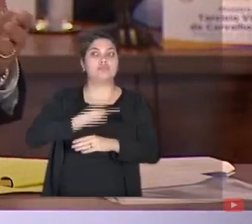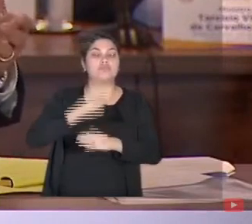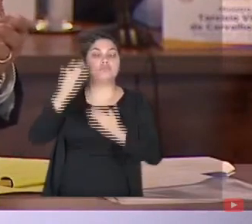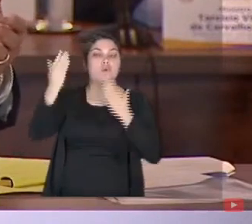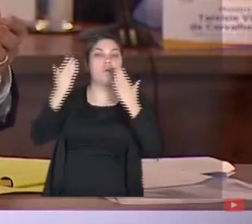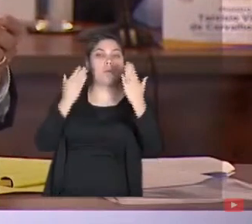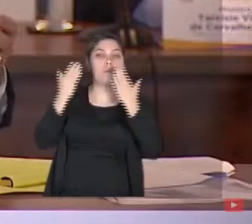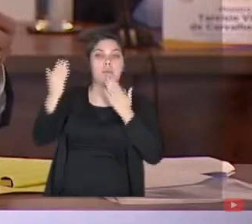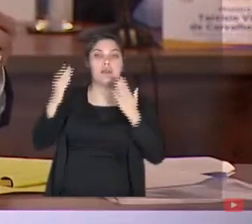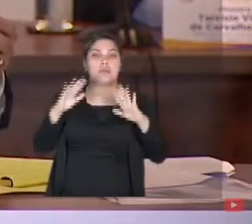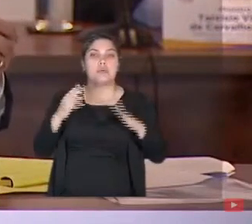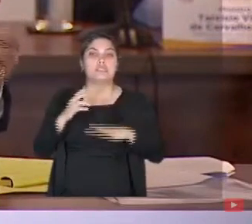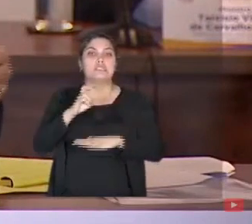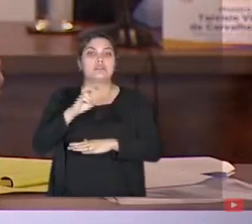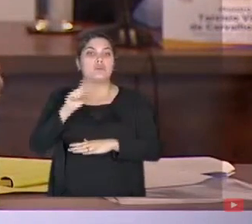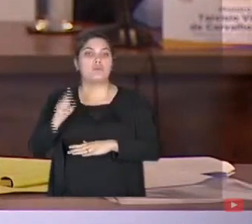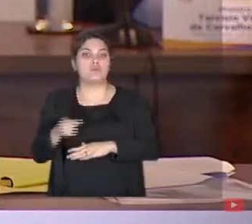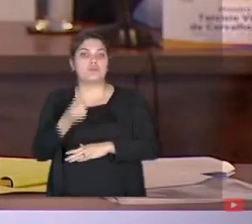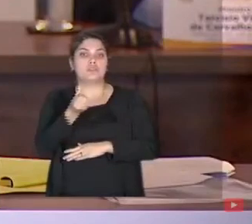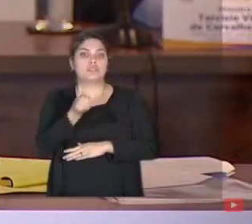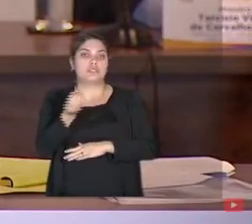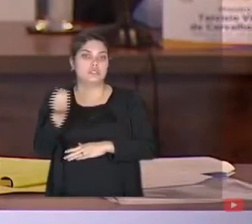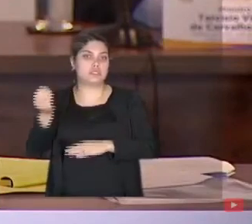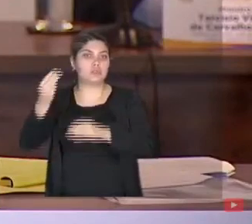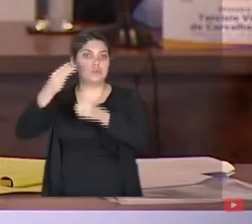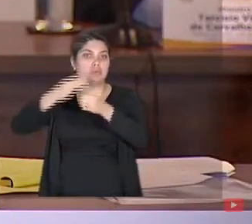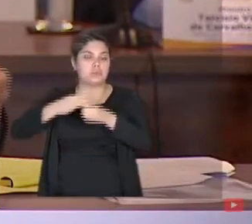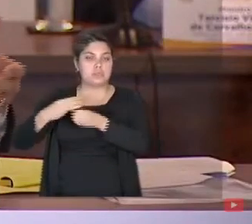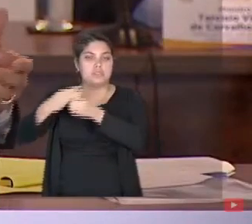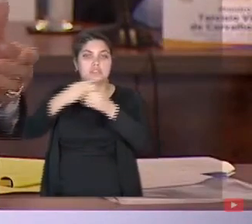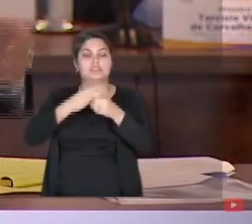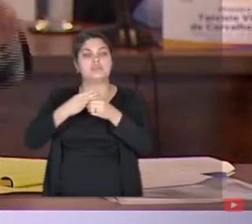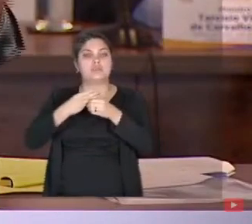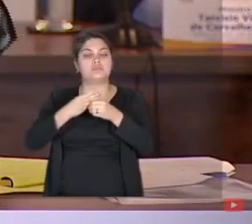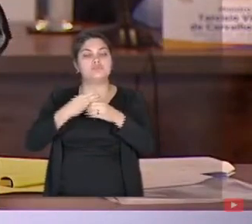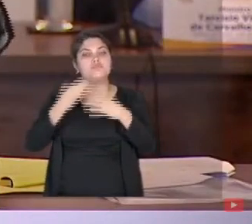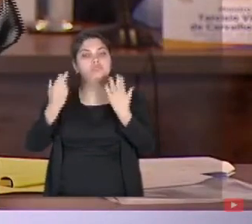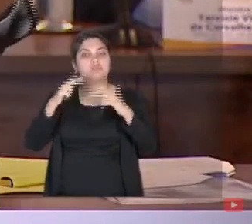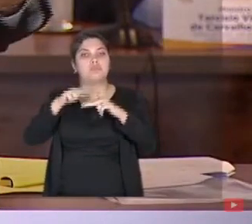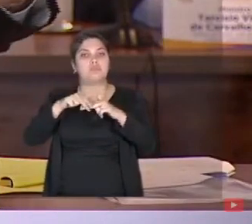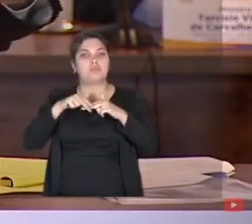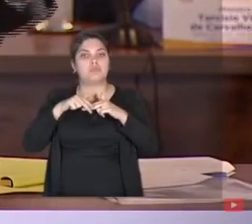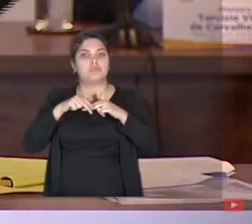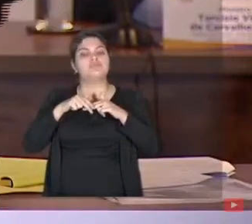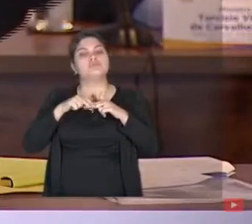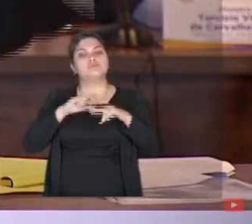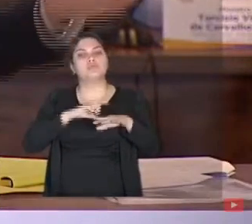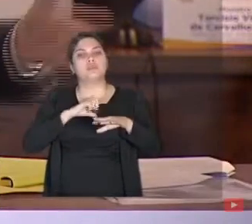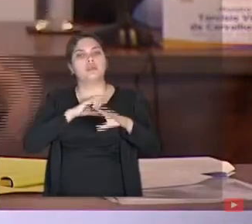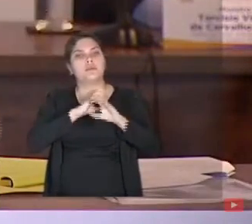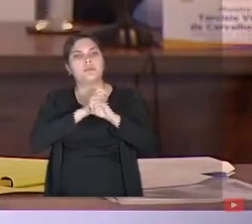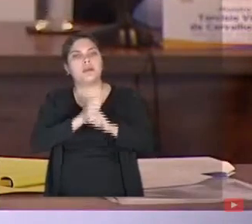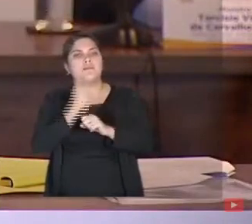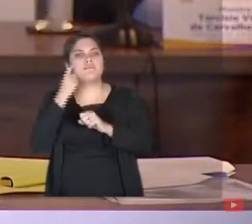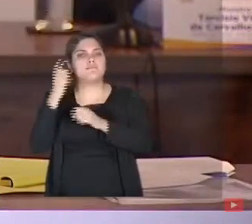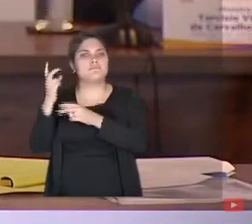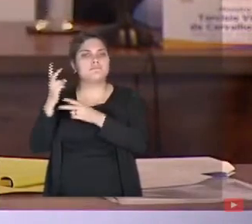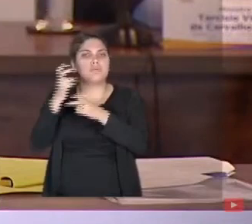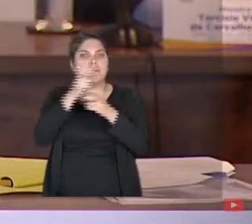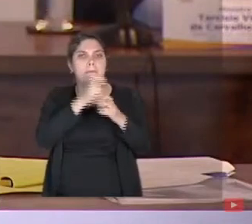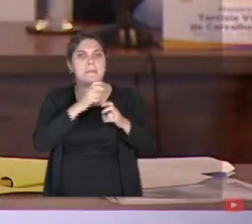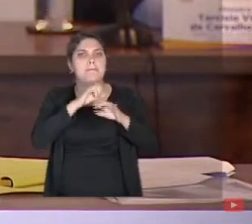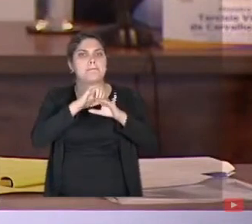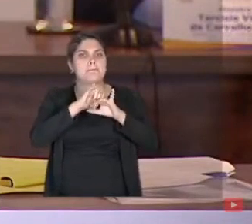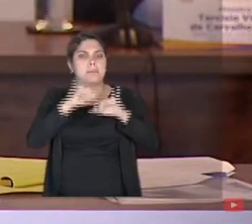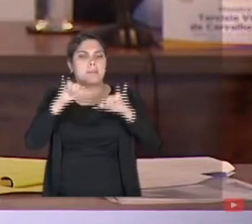são praticamente 5.600 municípios e, portanto, atomizada a possibilidade de